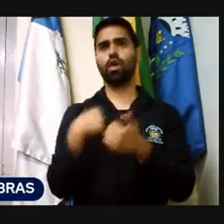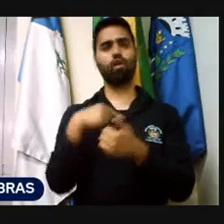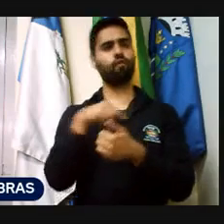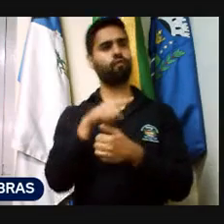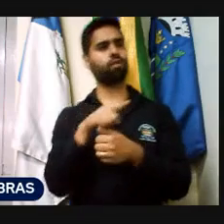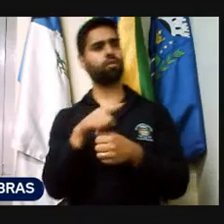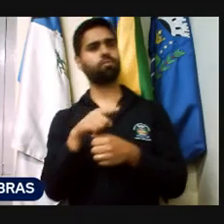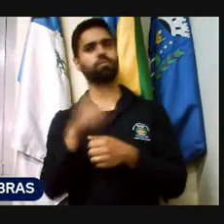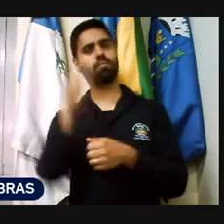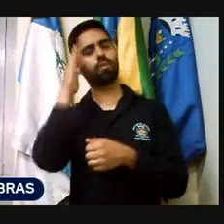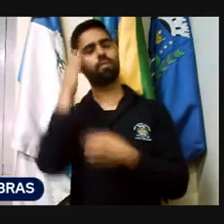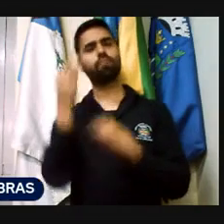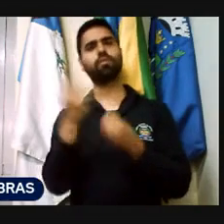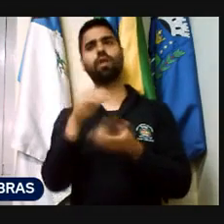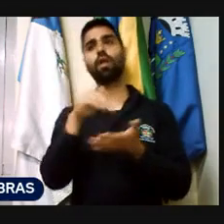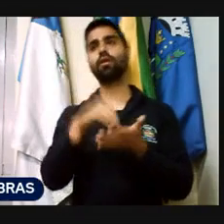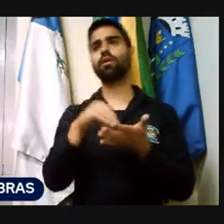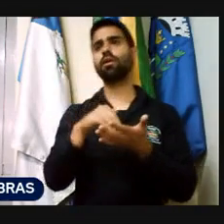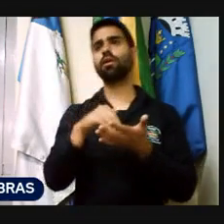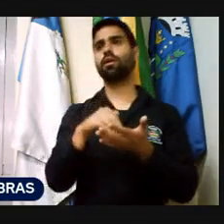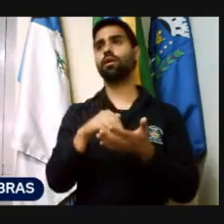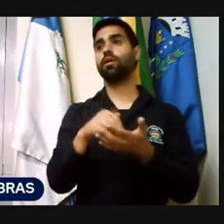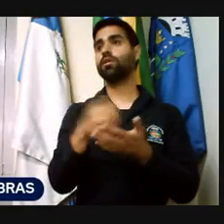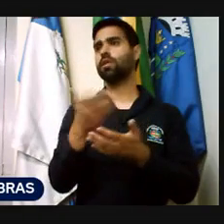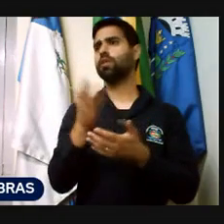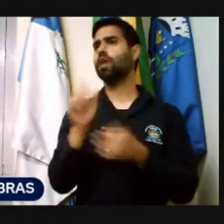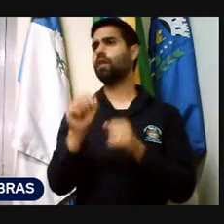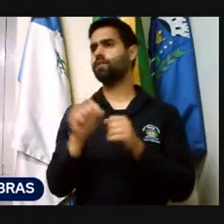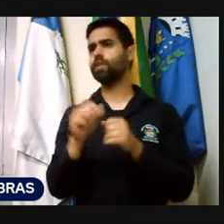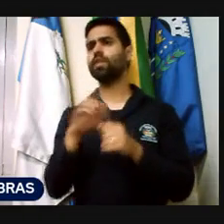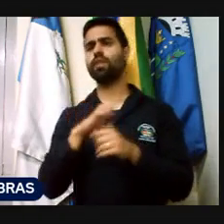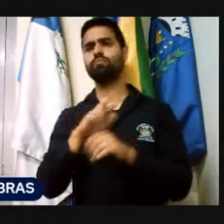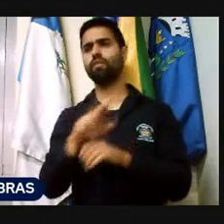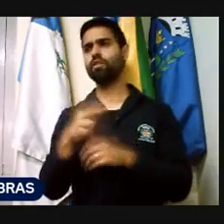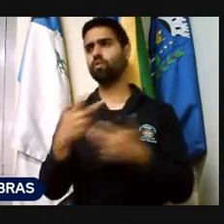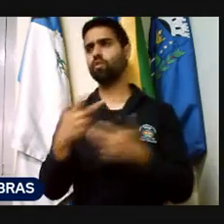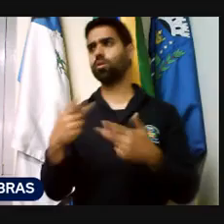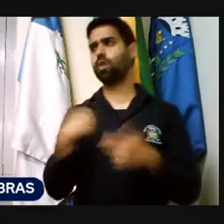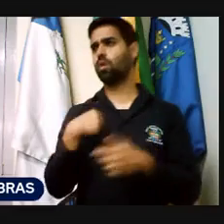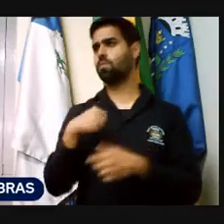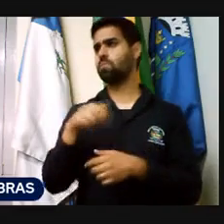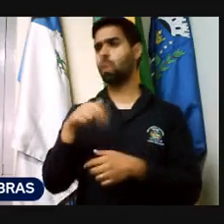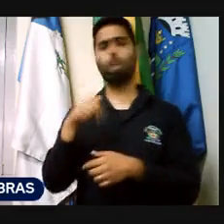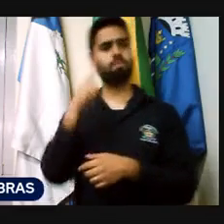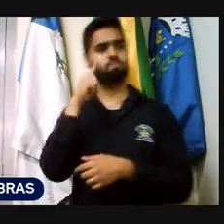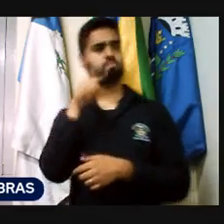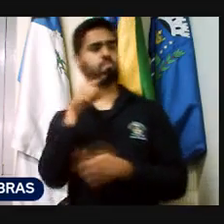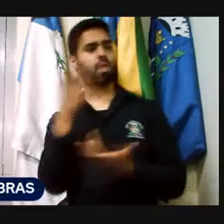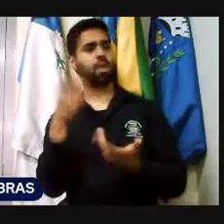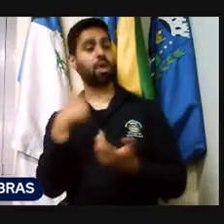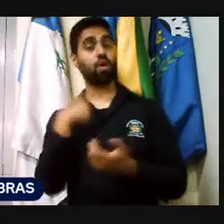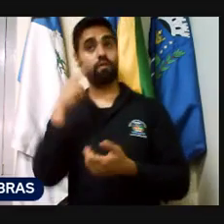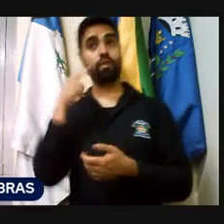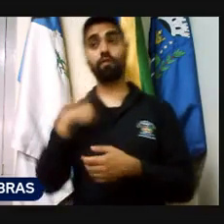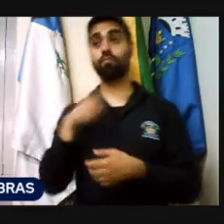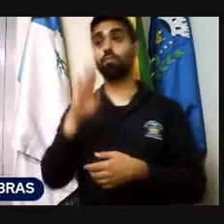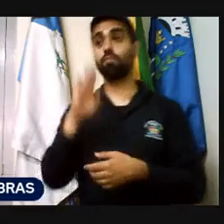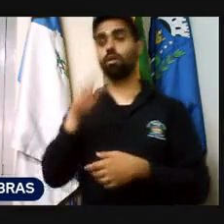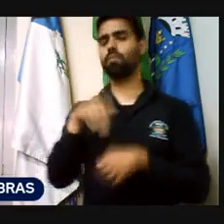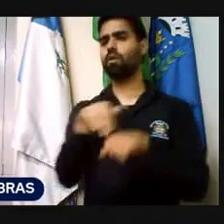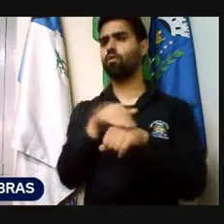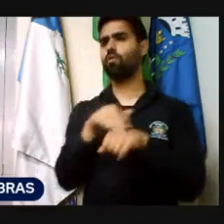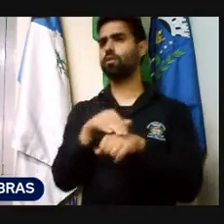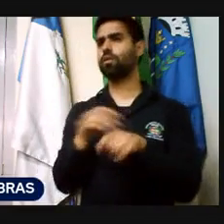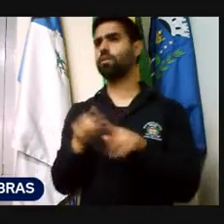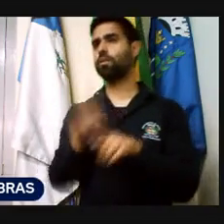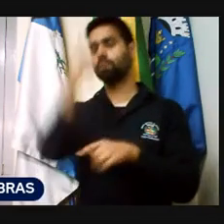Civil, como nós já sabemos que teremos várias ocorrências, eu nunca tinha ido, como vereador, eu estive lá presente, conversando com